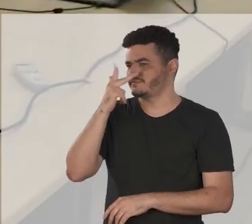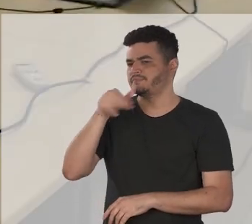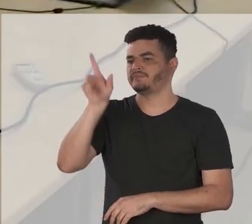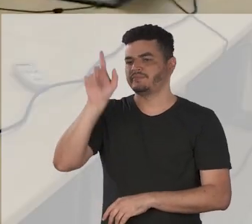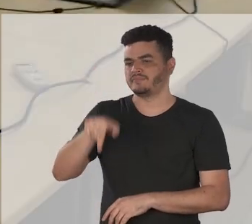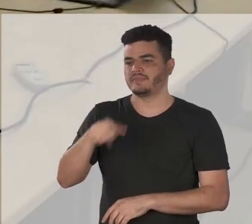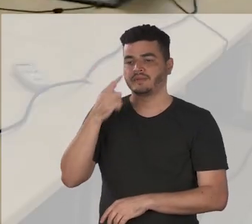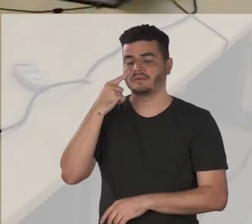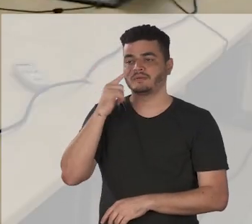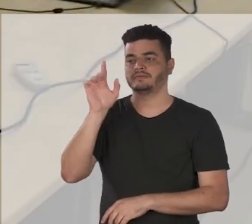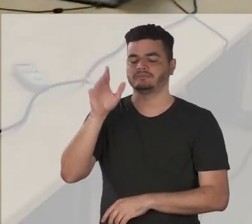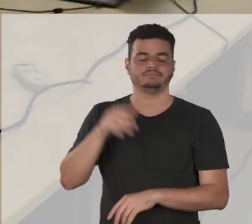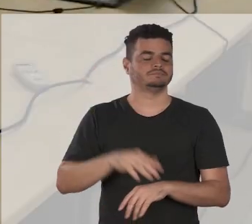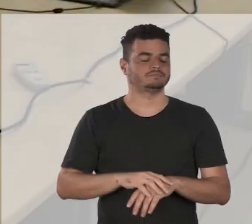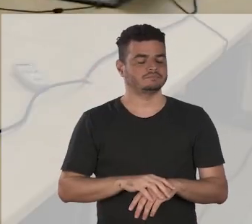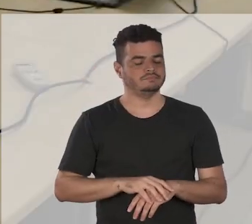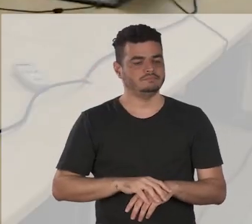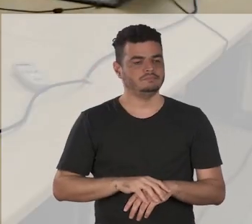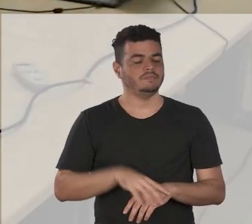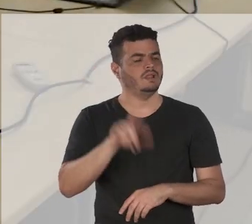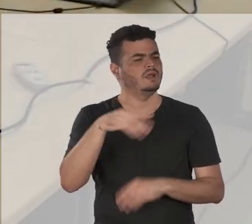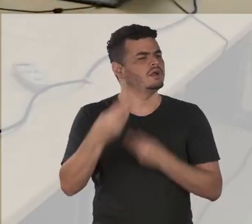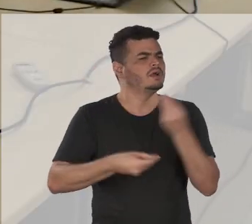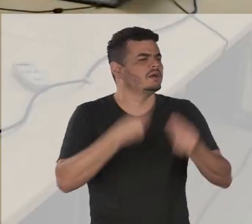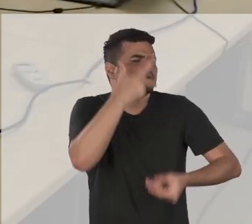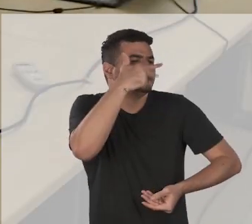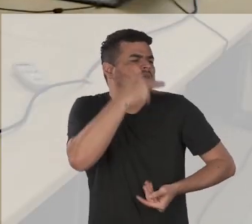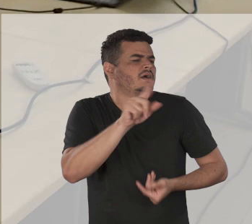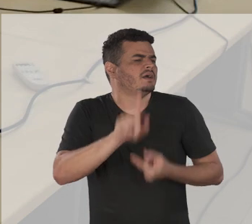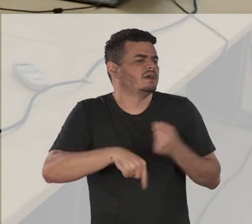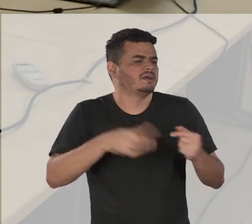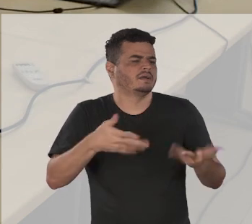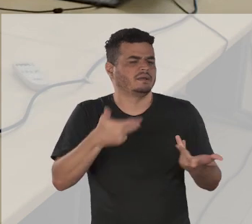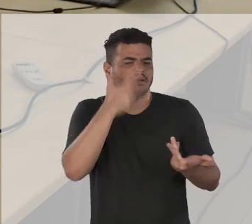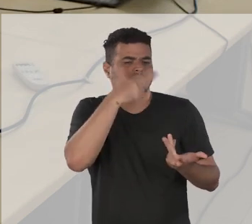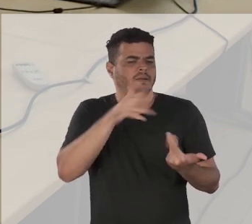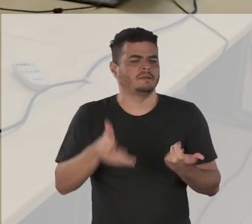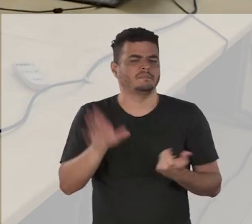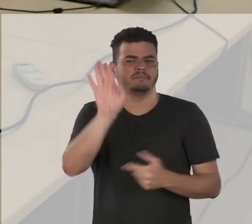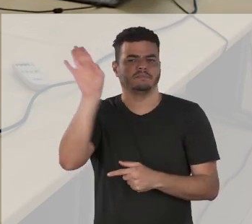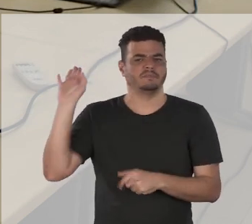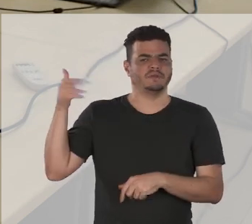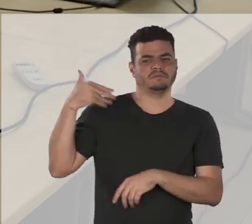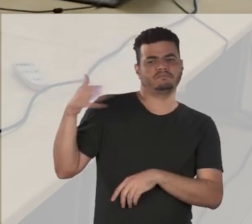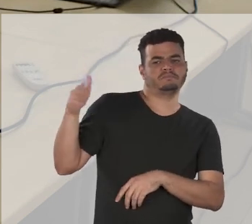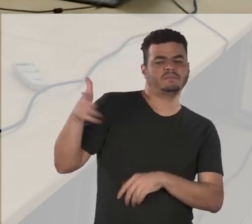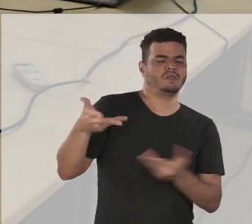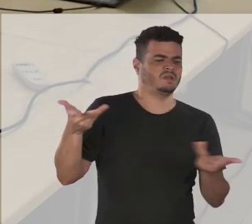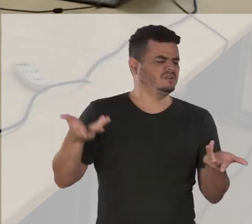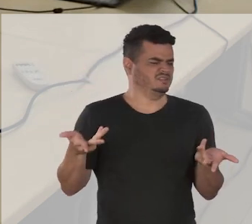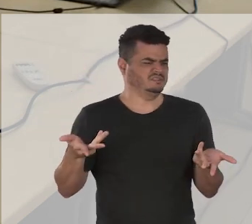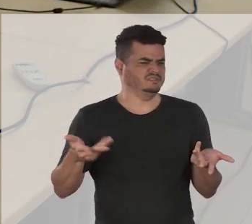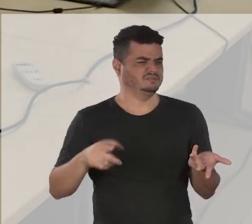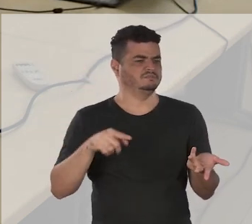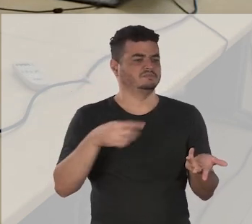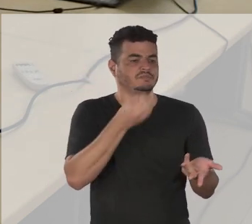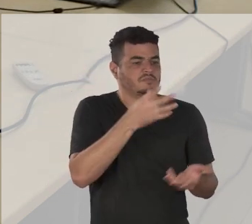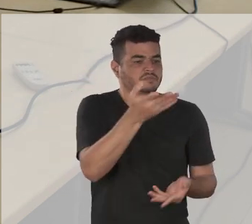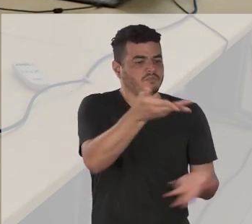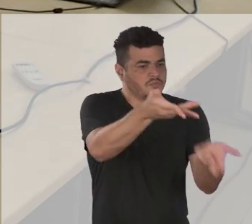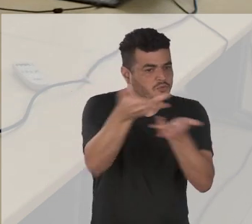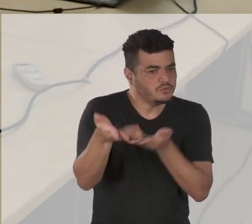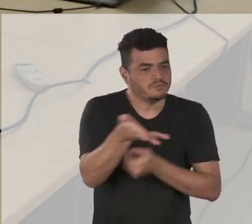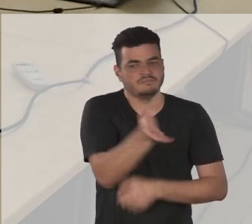da biblioteca é fundamental. Que às vezes, né, não é como que está relegado a um espaço que tem que ir, que fala com a bibliotecária,